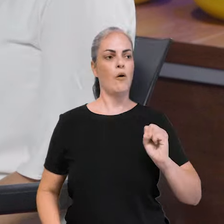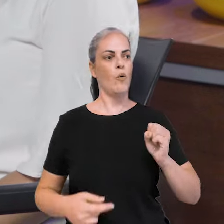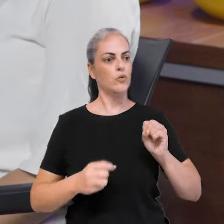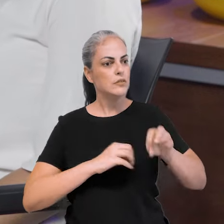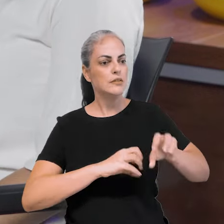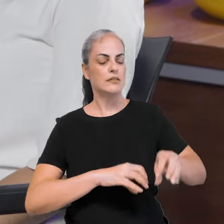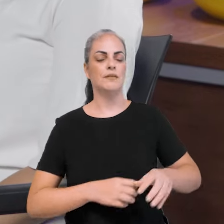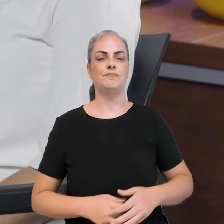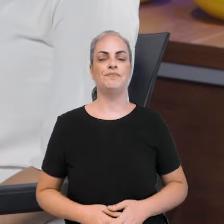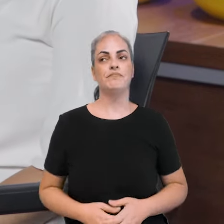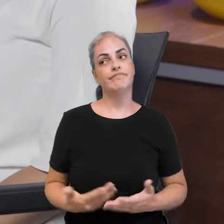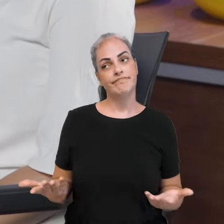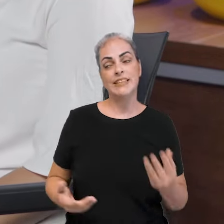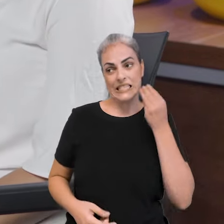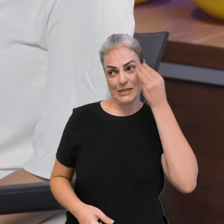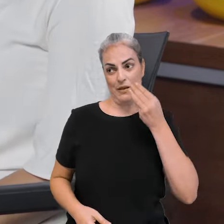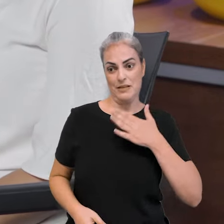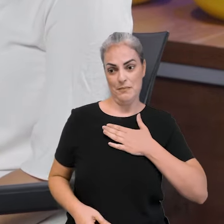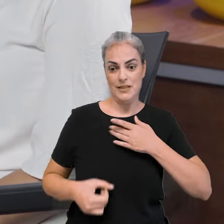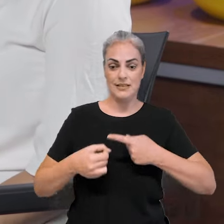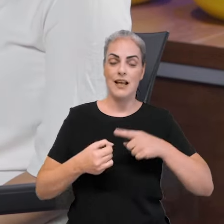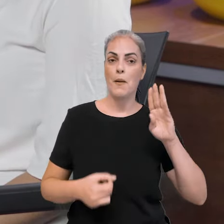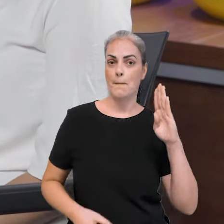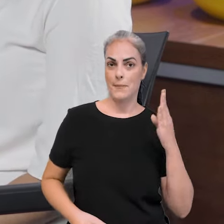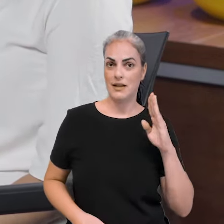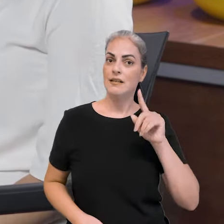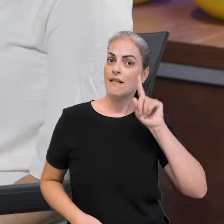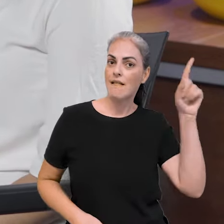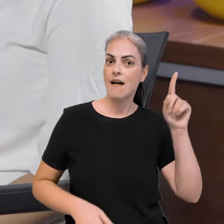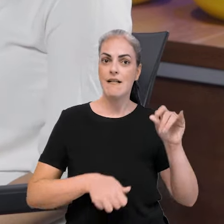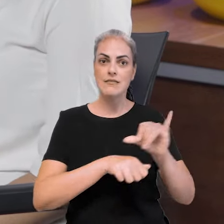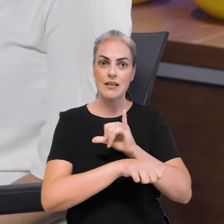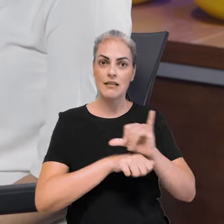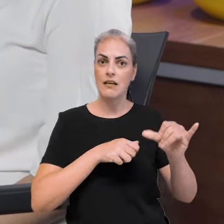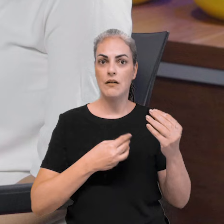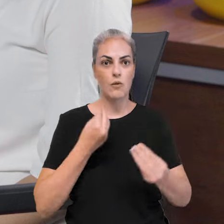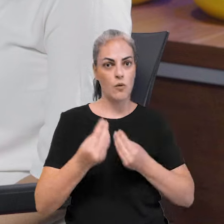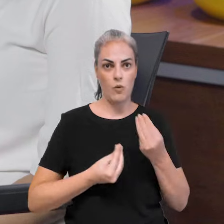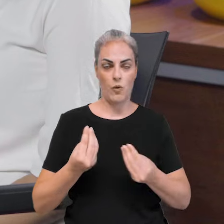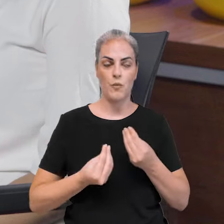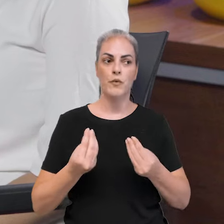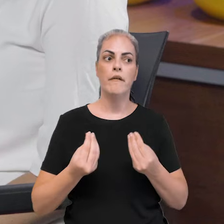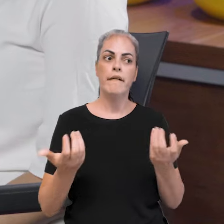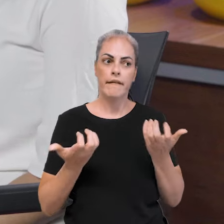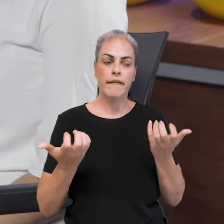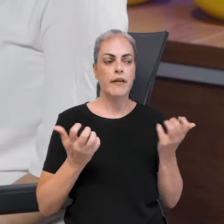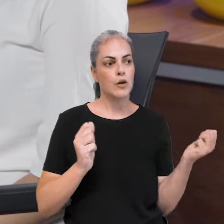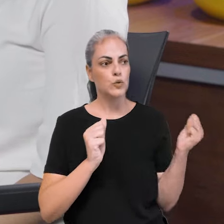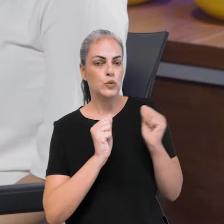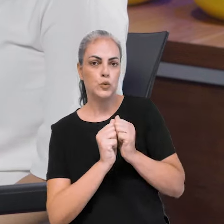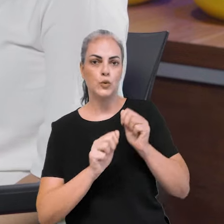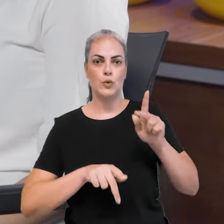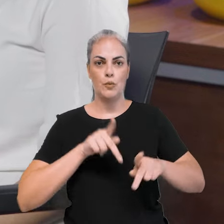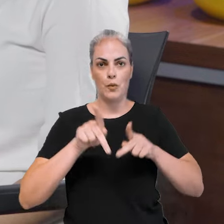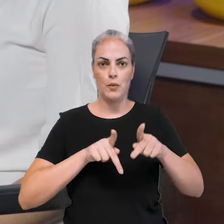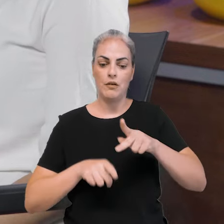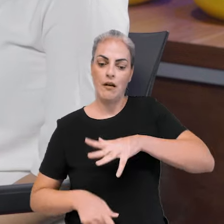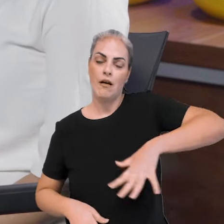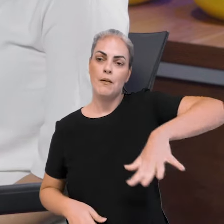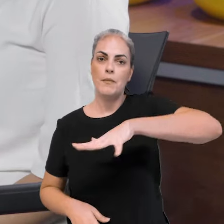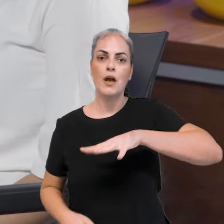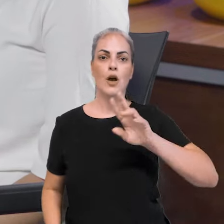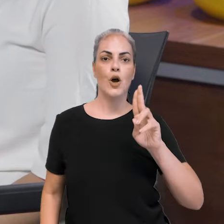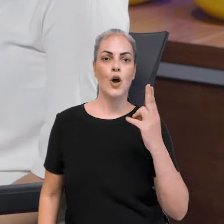caso específico de Braslândia, a estratégia que a gente tem usado é a de trazer a população para o